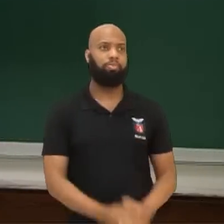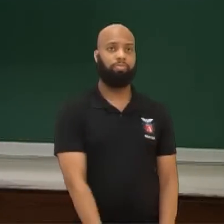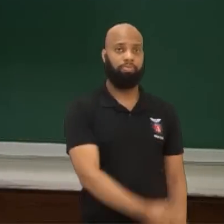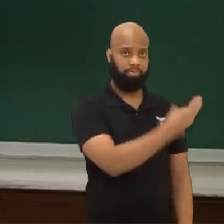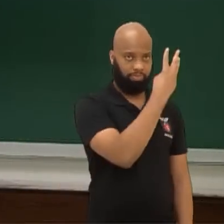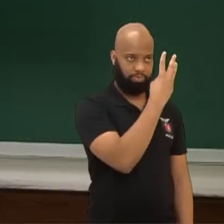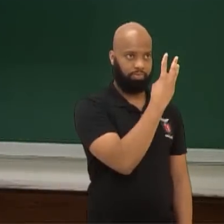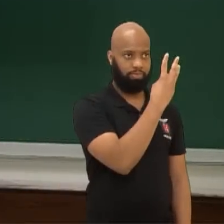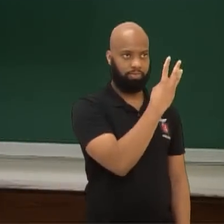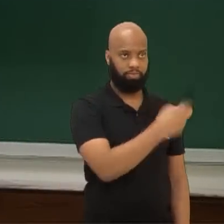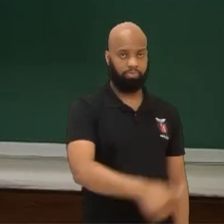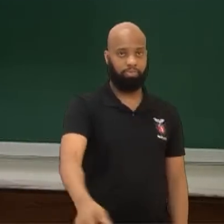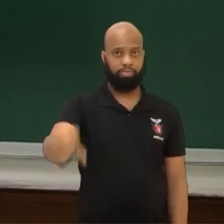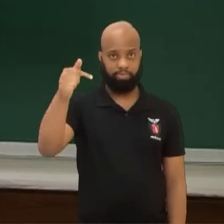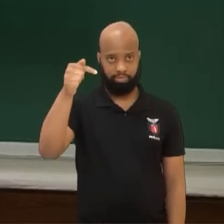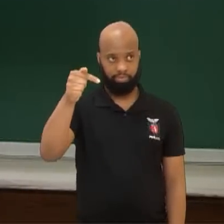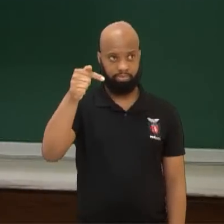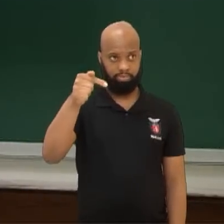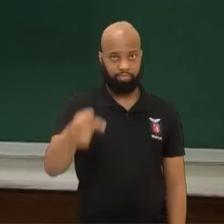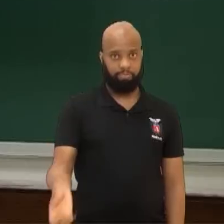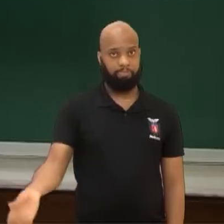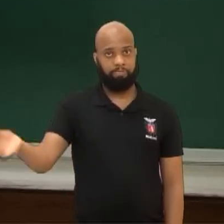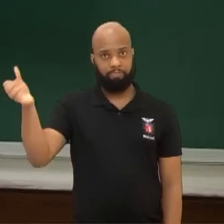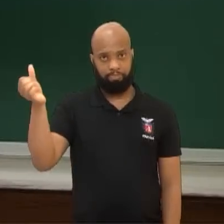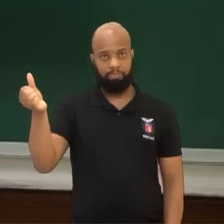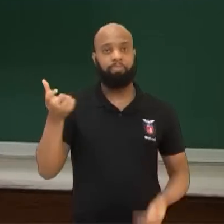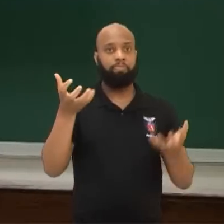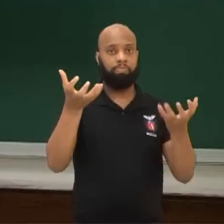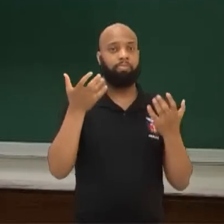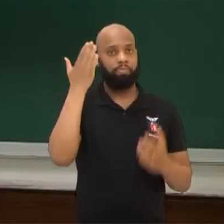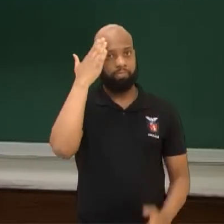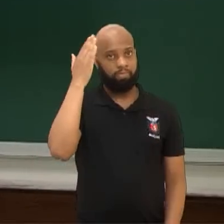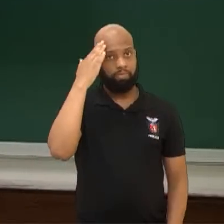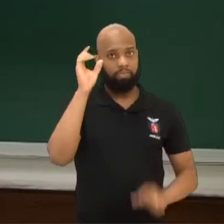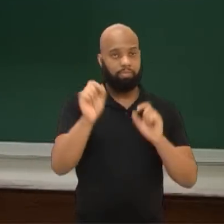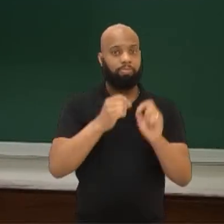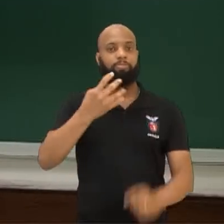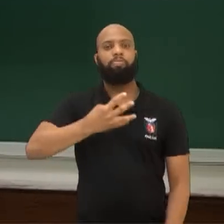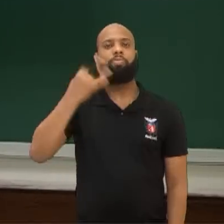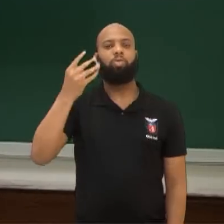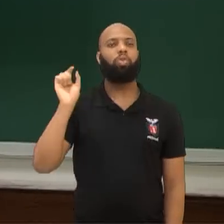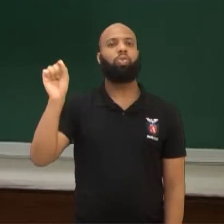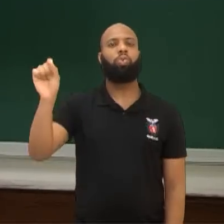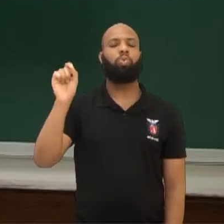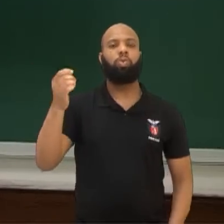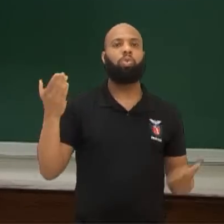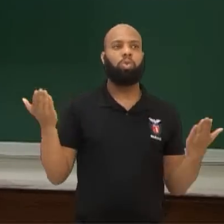3, 7, 6. Ele quer saber o quarto